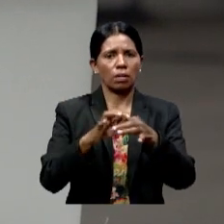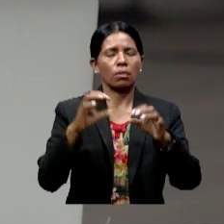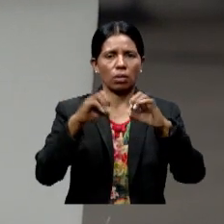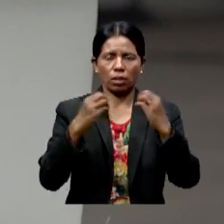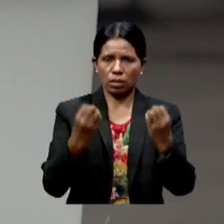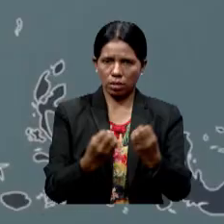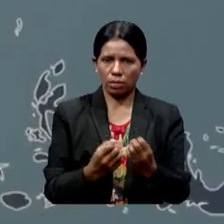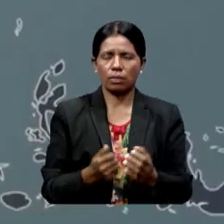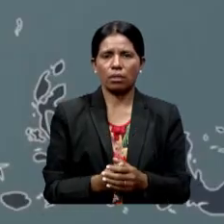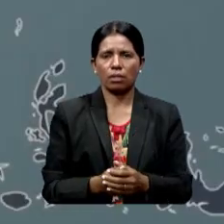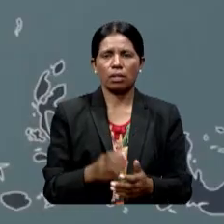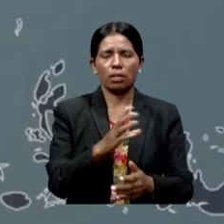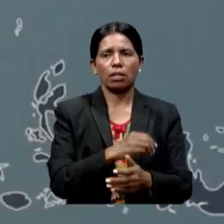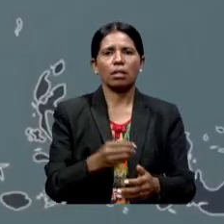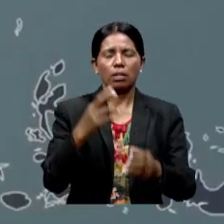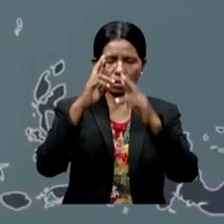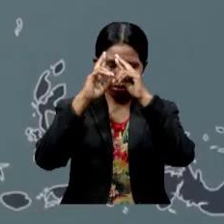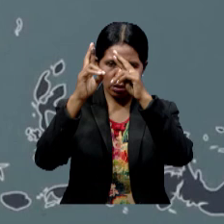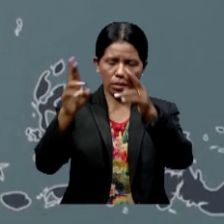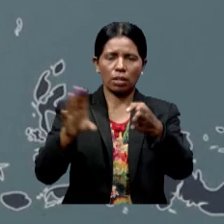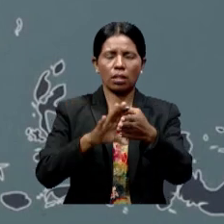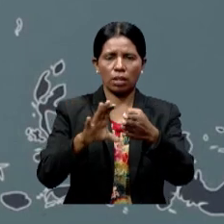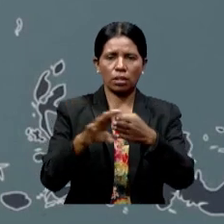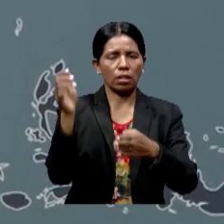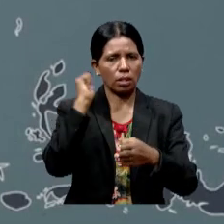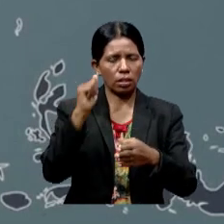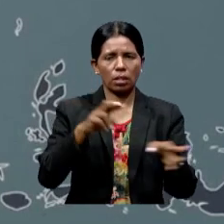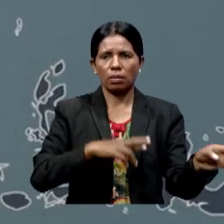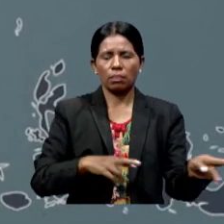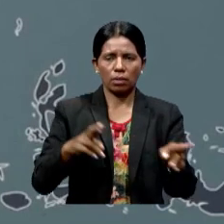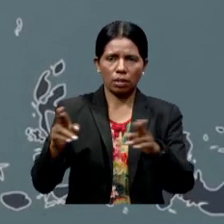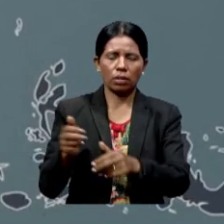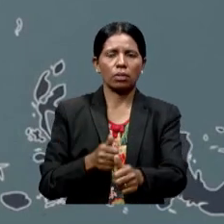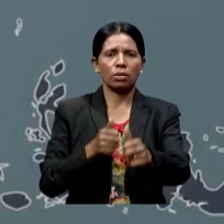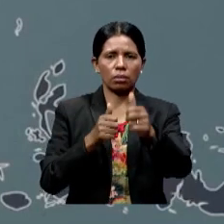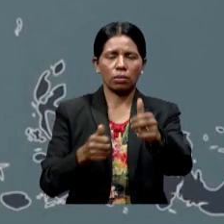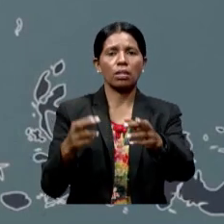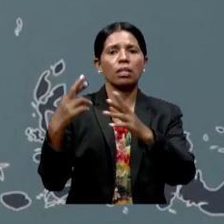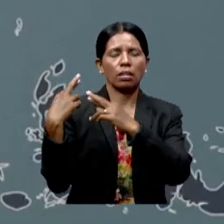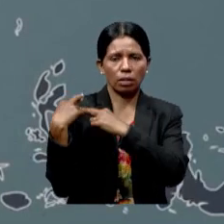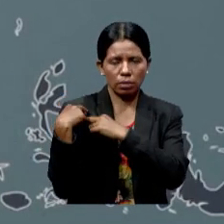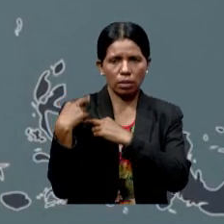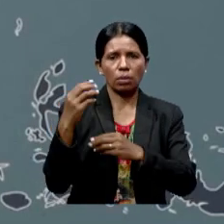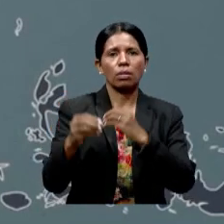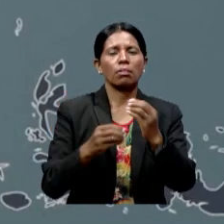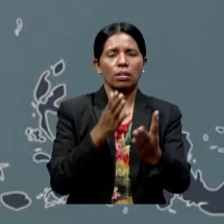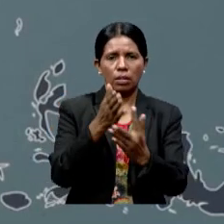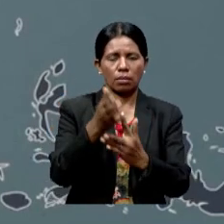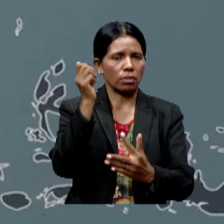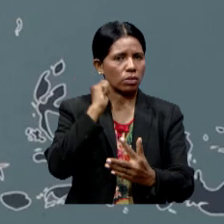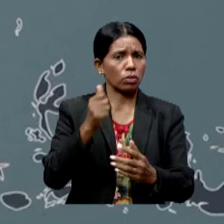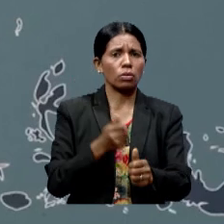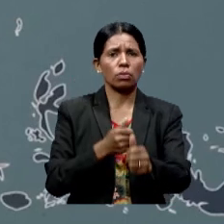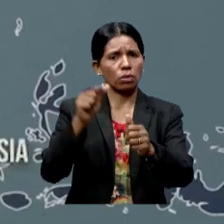Nenian, disposto a tu respeita a carta ASEANian, no pronto a tu cumpre obrigação com a badeza Unian, nebe tuir